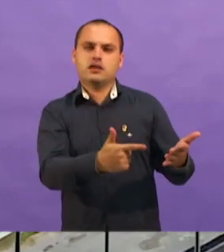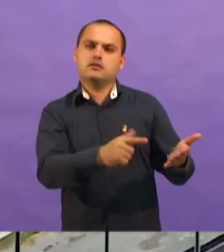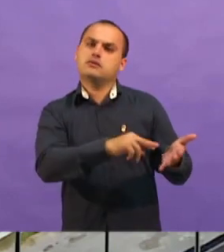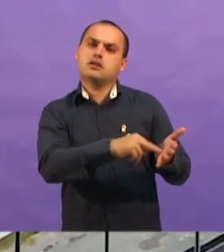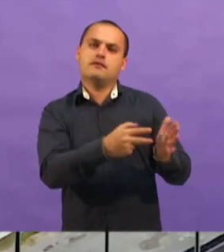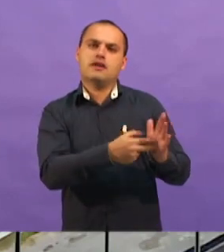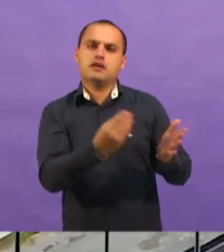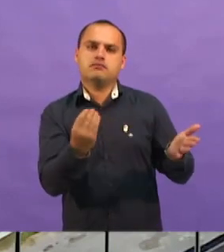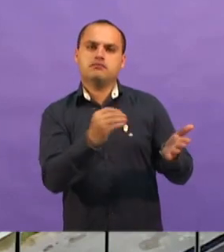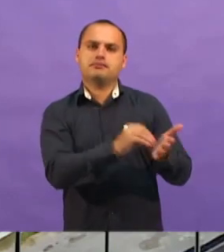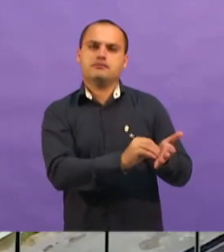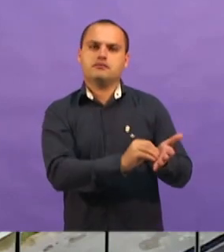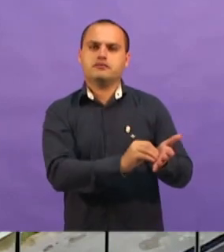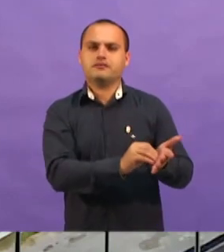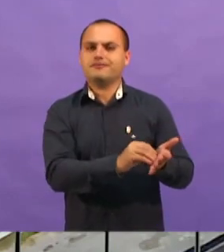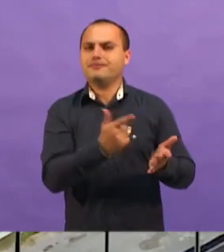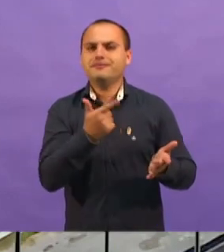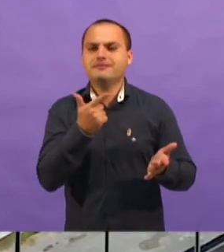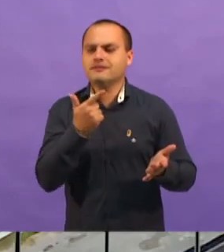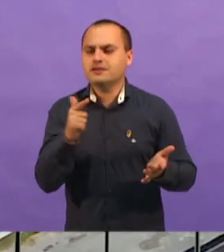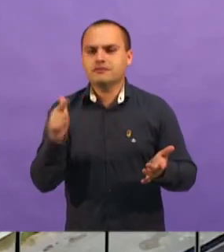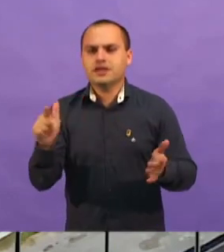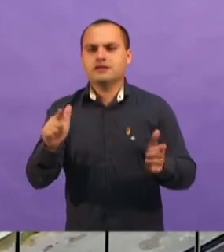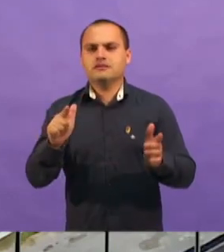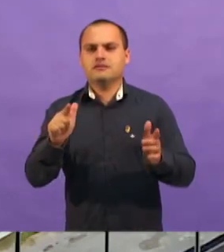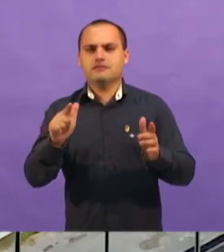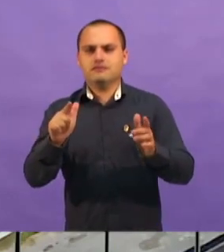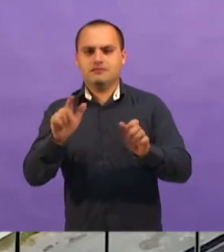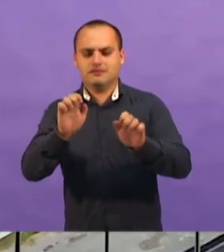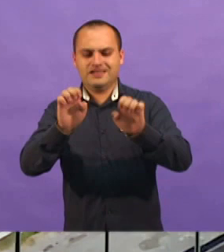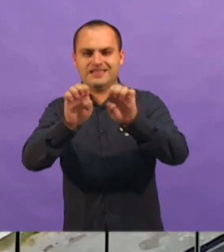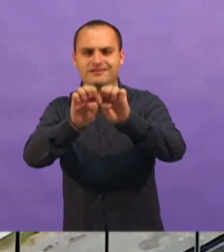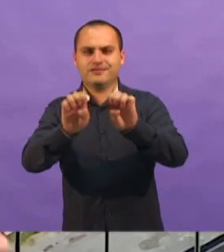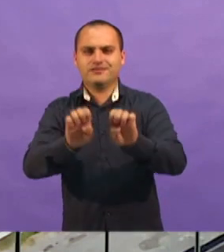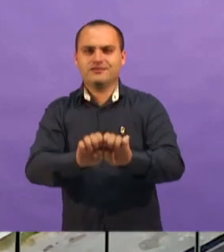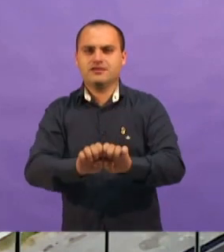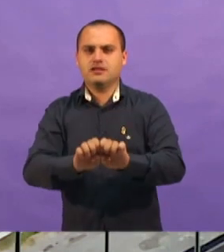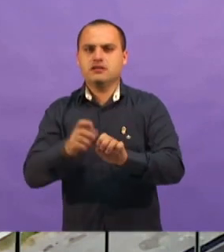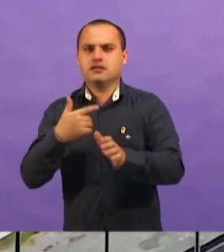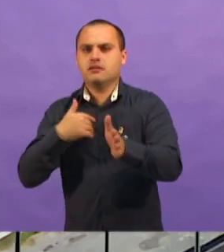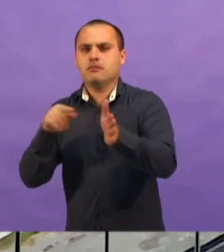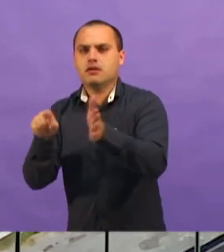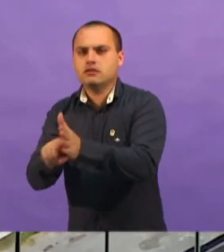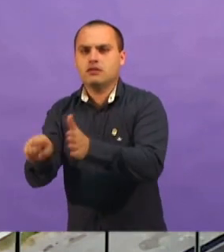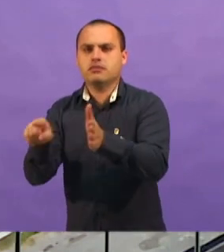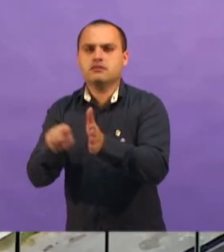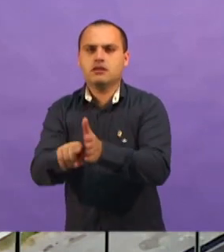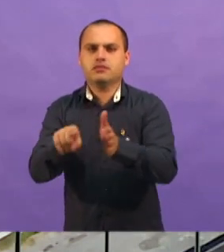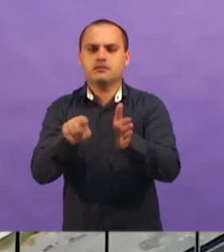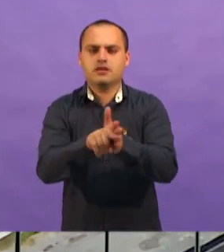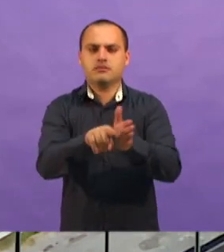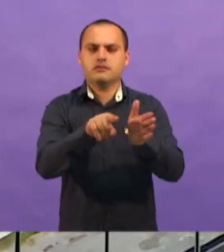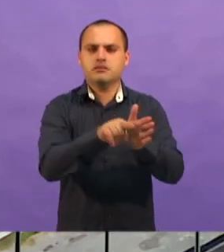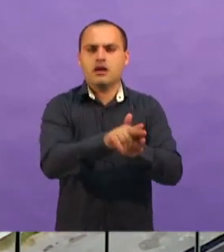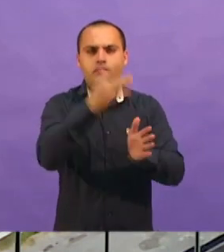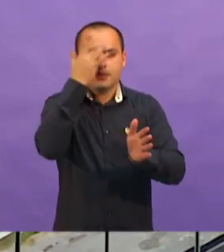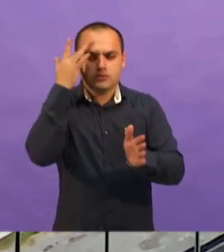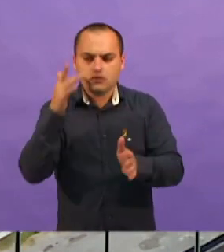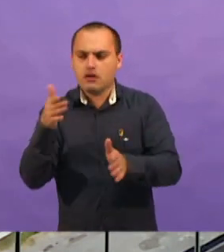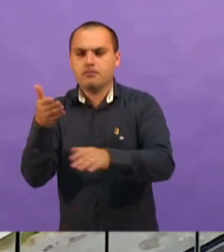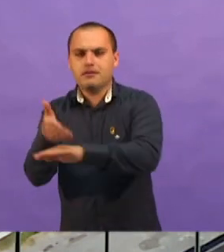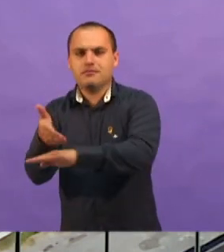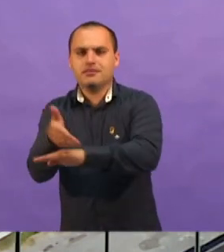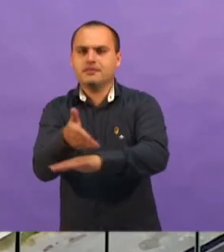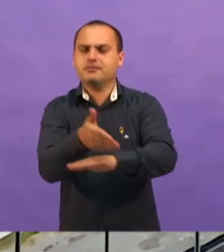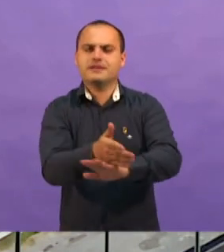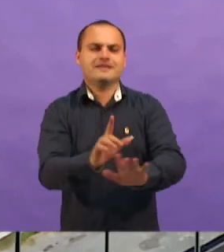ficar correndo atrás de todo mundo que participa, né? Mas depois que os textos são aprovados,